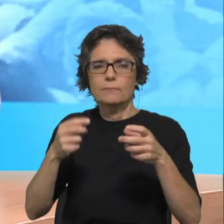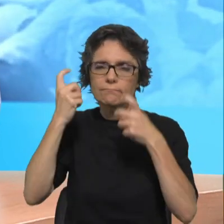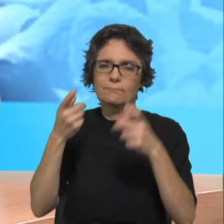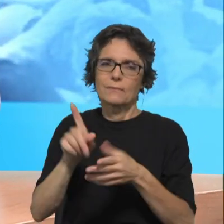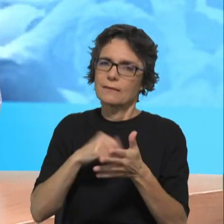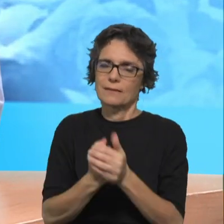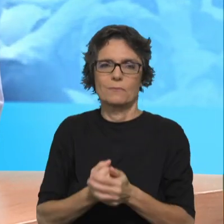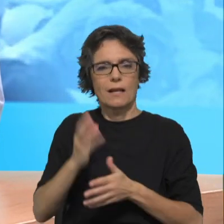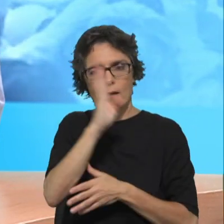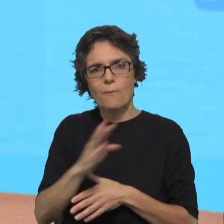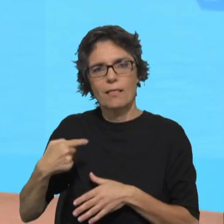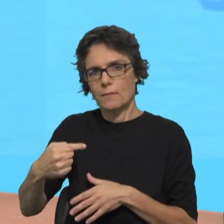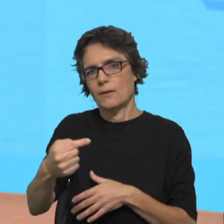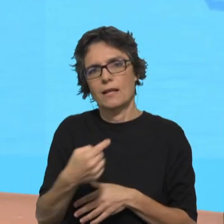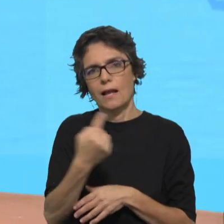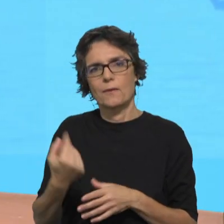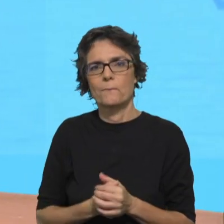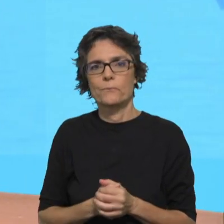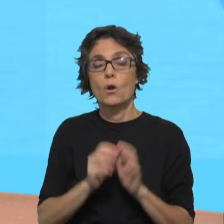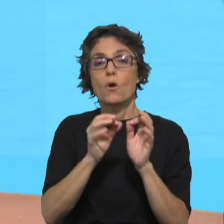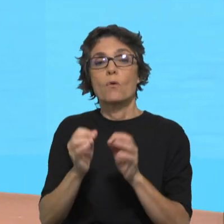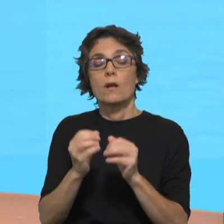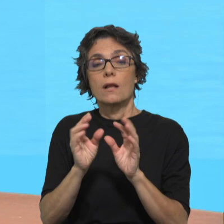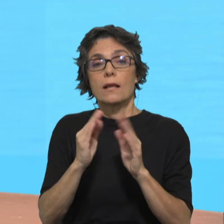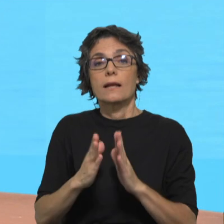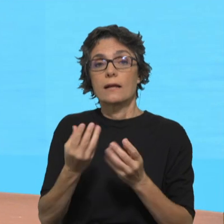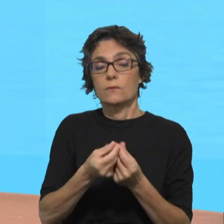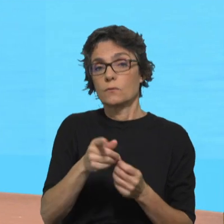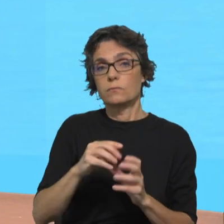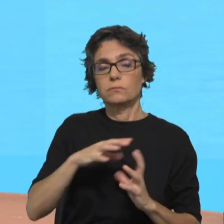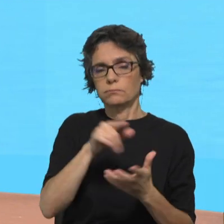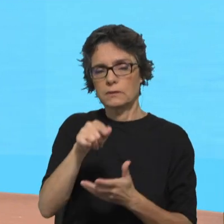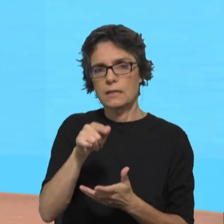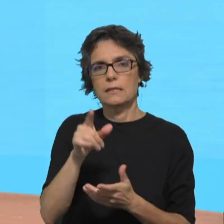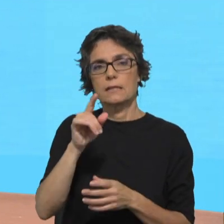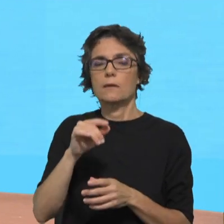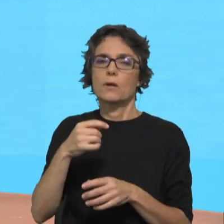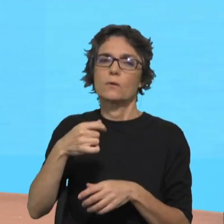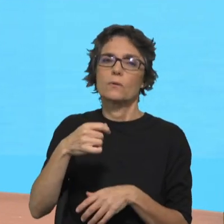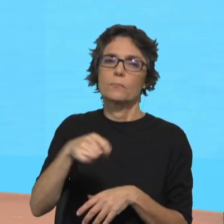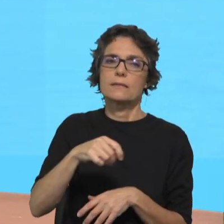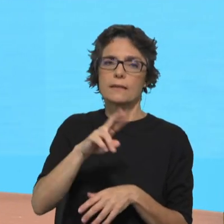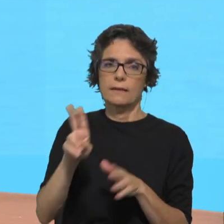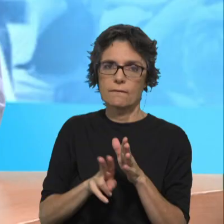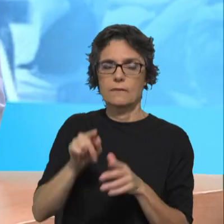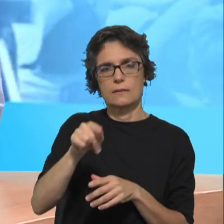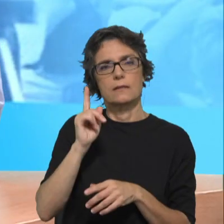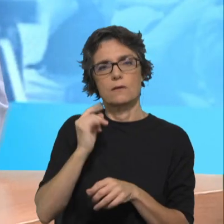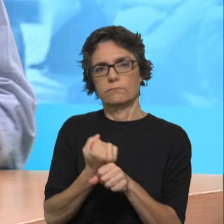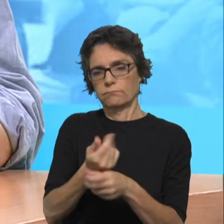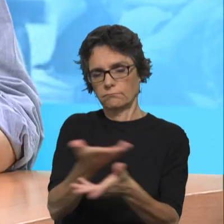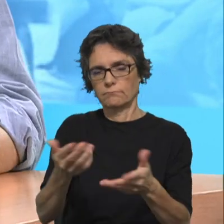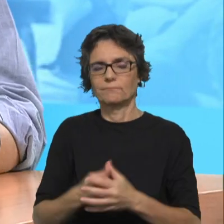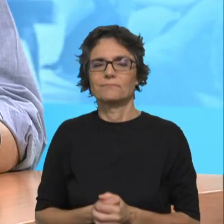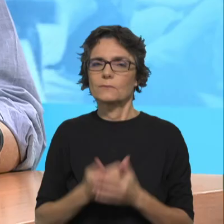rede Cuidar da Casa Comum, que com a vice-presidente também integra a Comissão Coordenadora, portanto, aí sempre com essas atividades em linha. Muito obrigado por ter